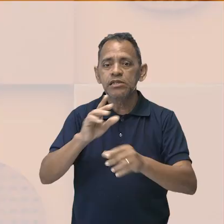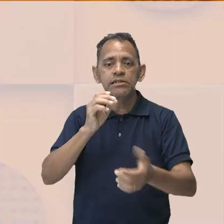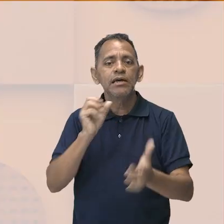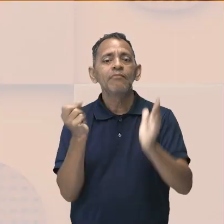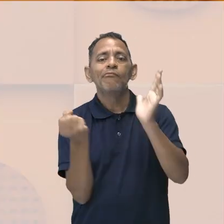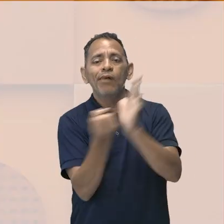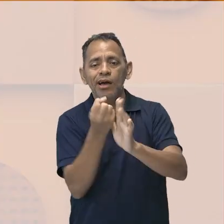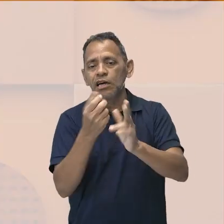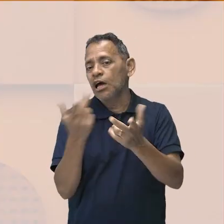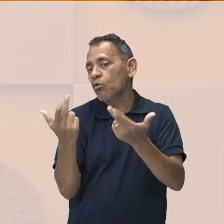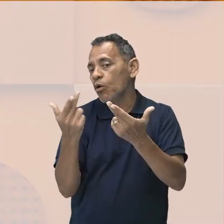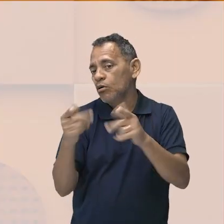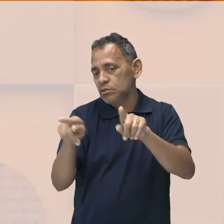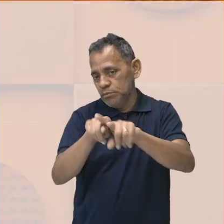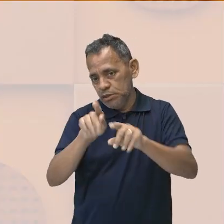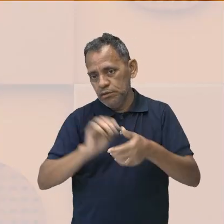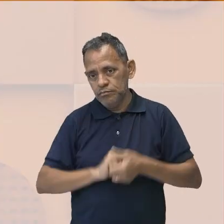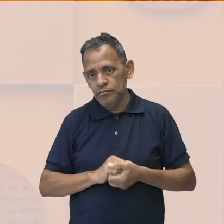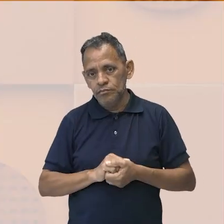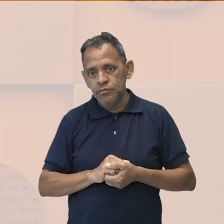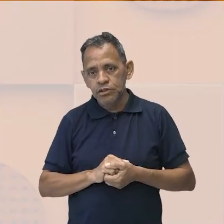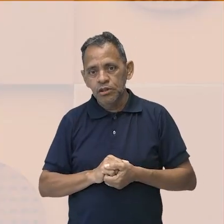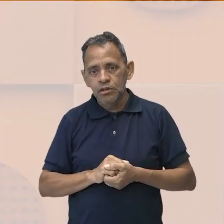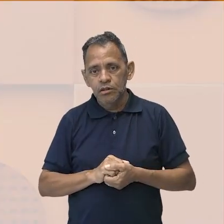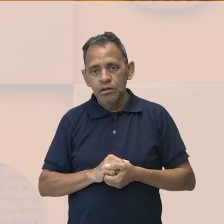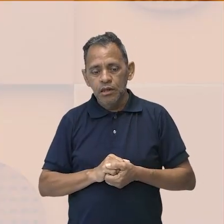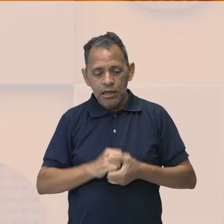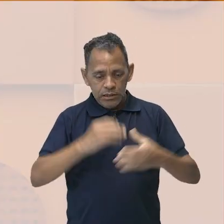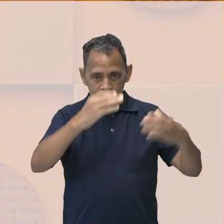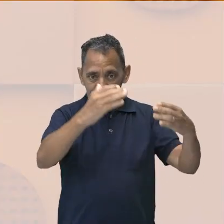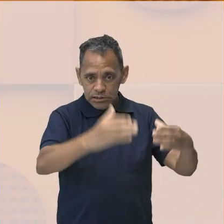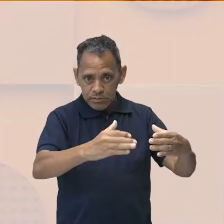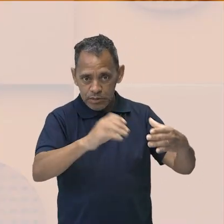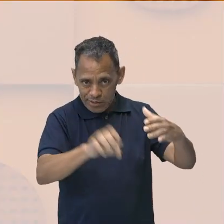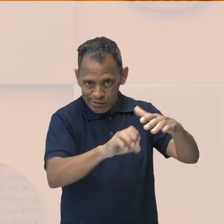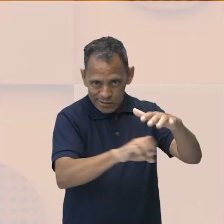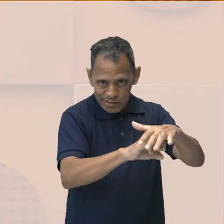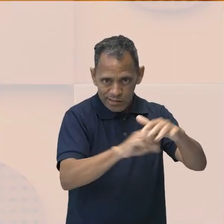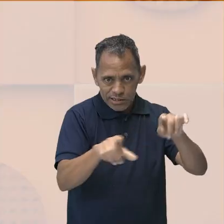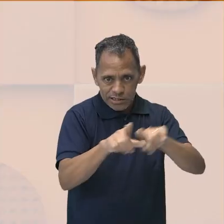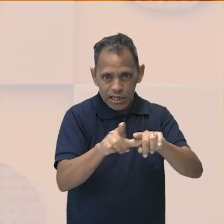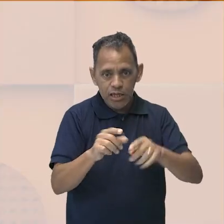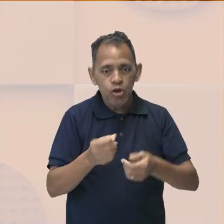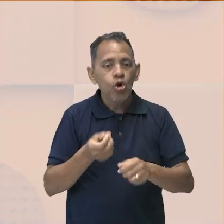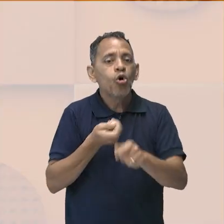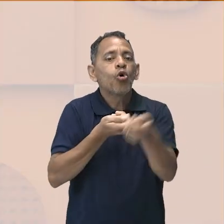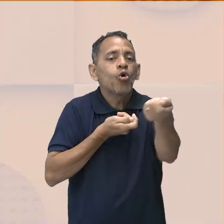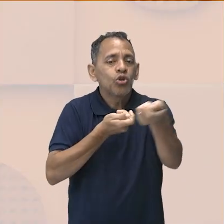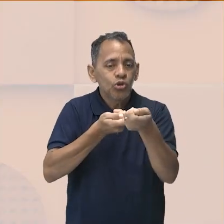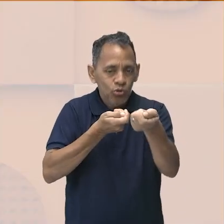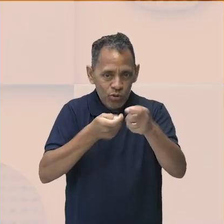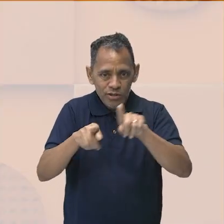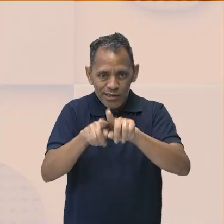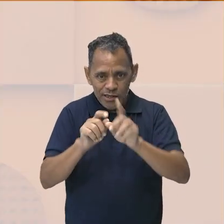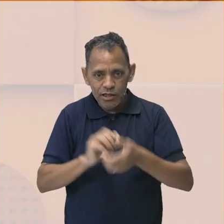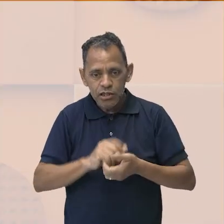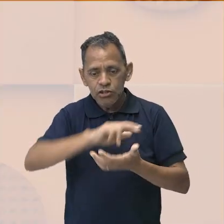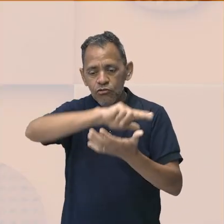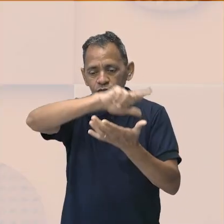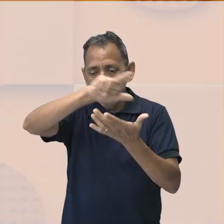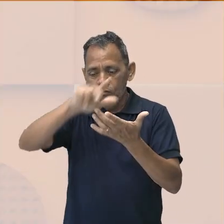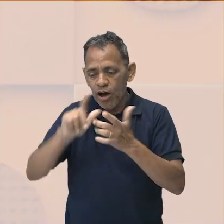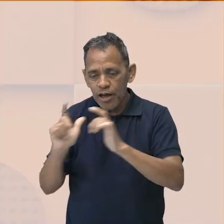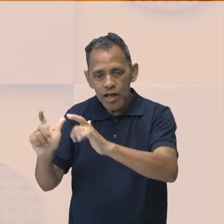ali daquela empresa de biscoito, de bolacha, ela acaba detendo ali, mas porque ela também está dando diversidade